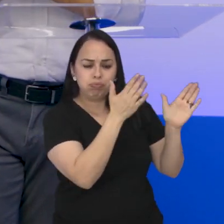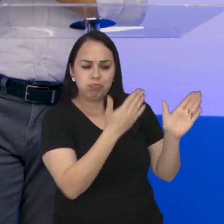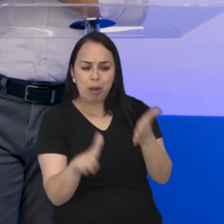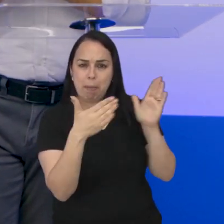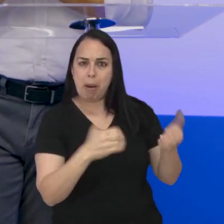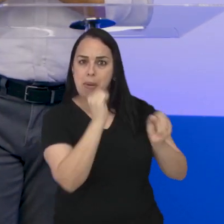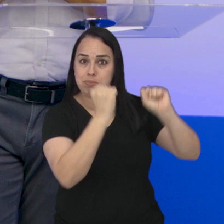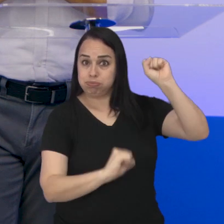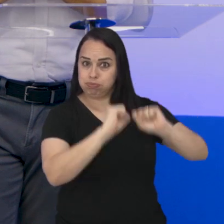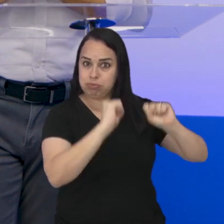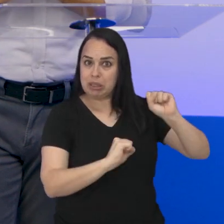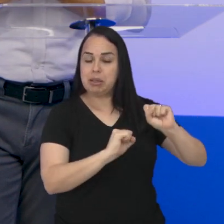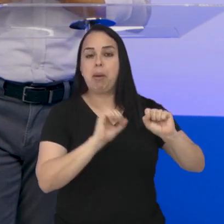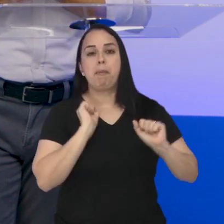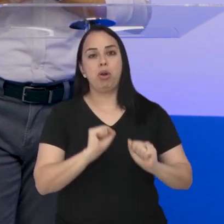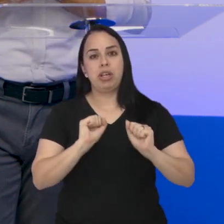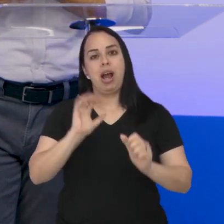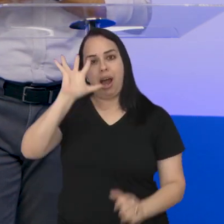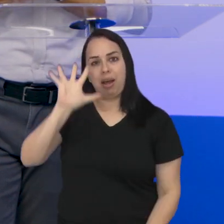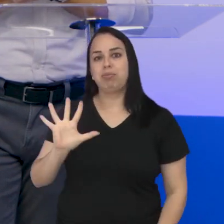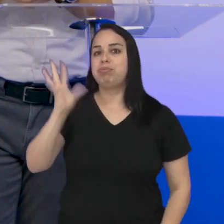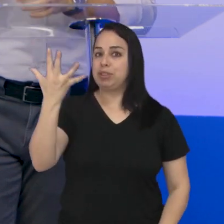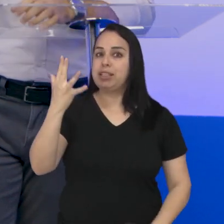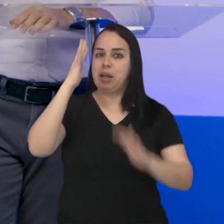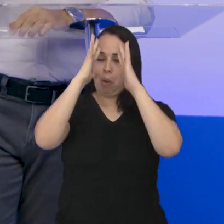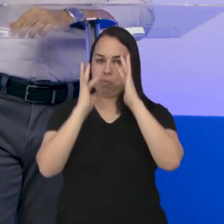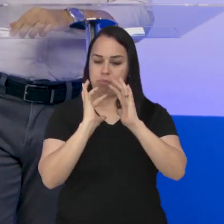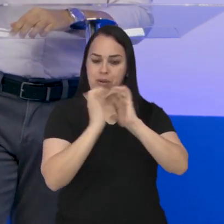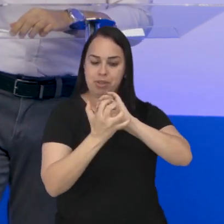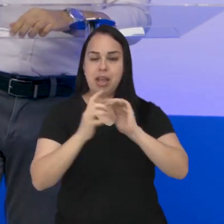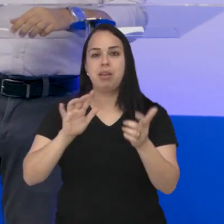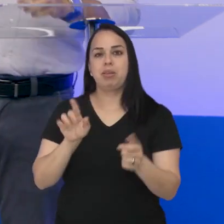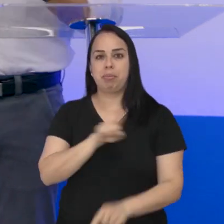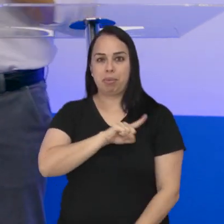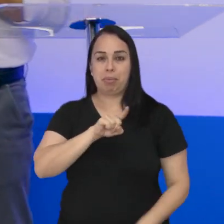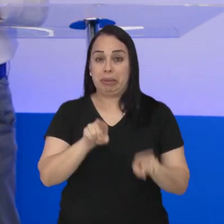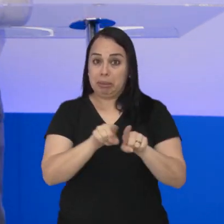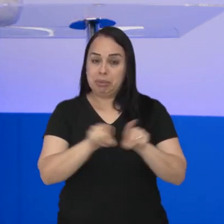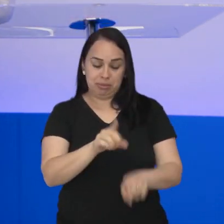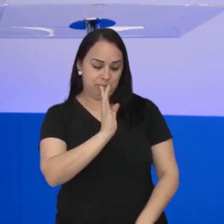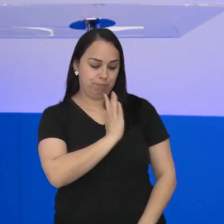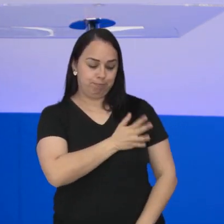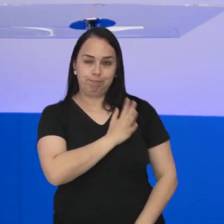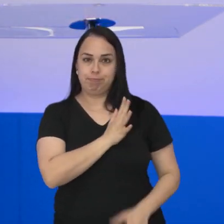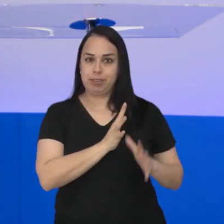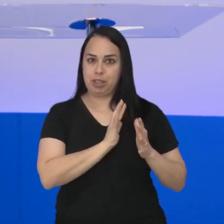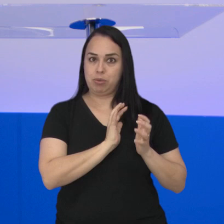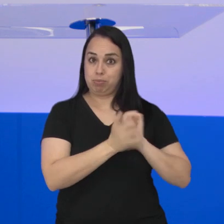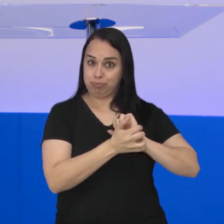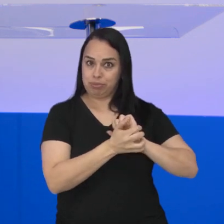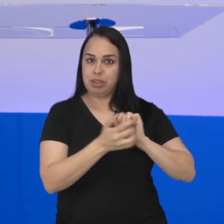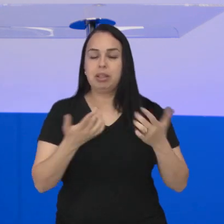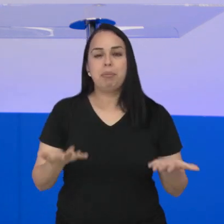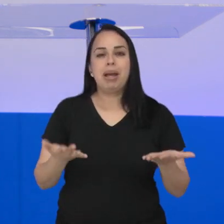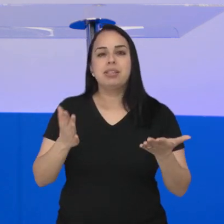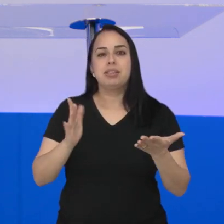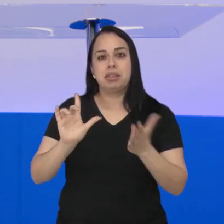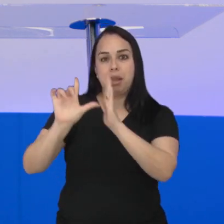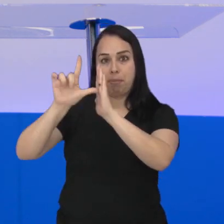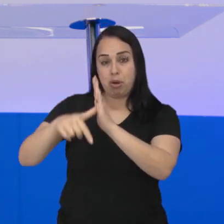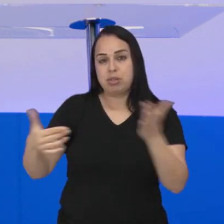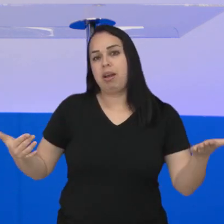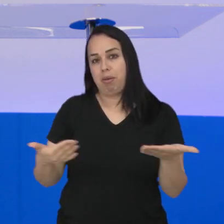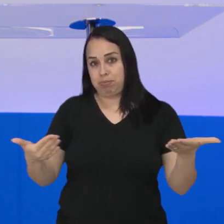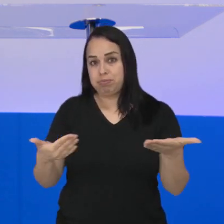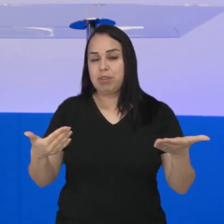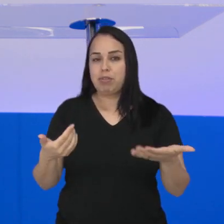ultraprocessados aumentam e muito as chances de um AVC e infarto. Vamos contar por quê. Mas já, porque antes eu chamo a